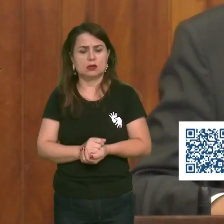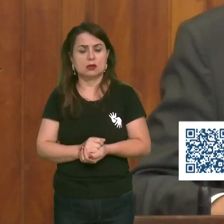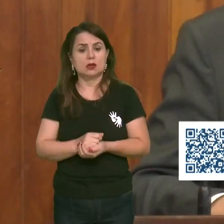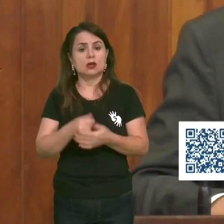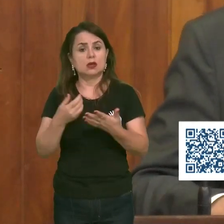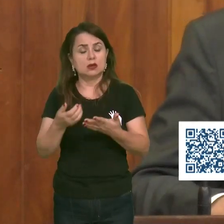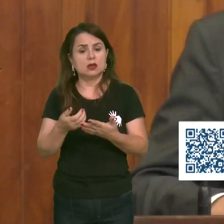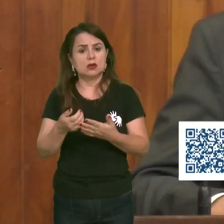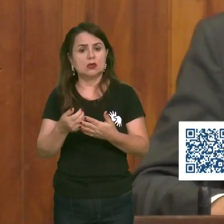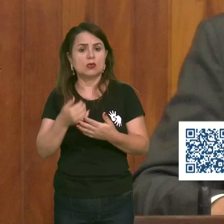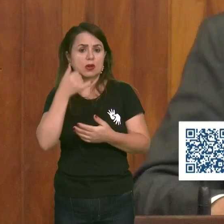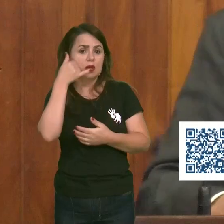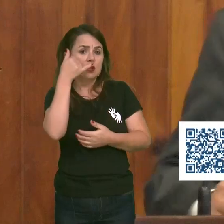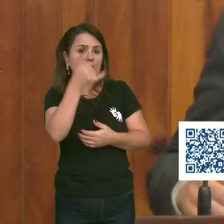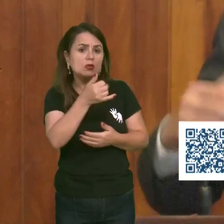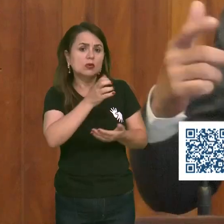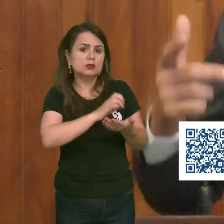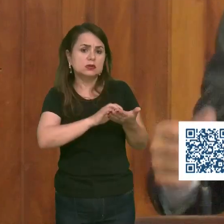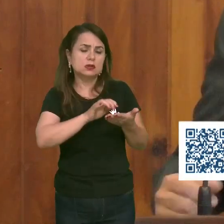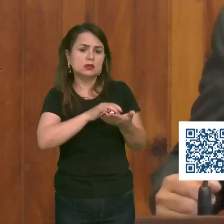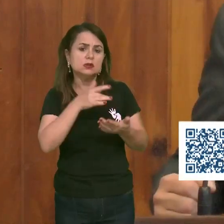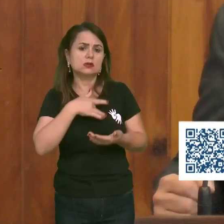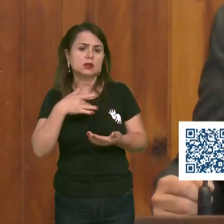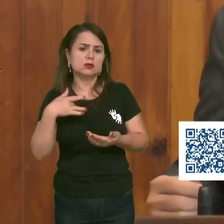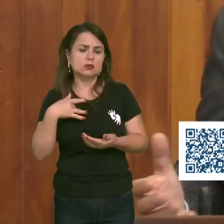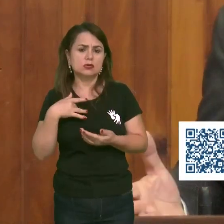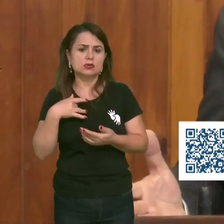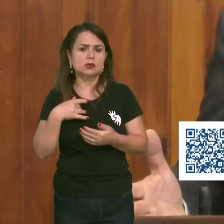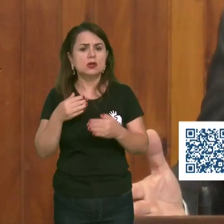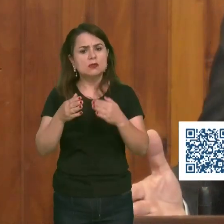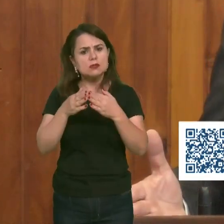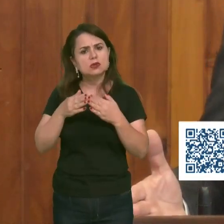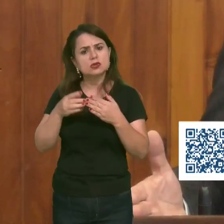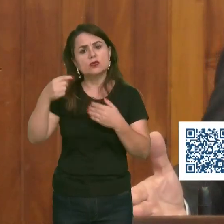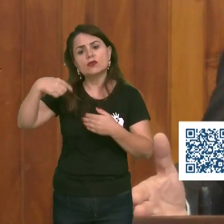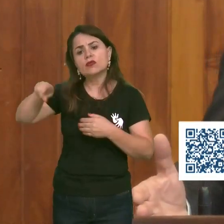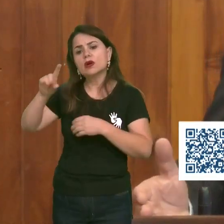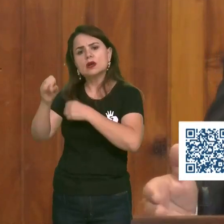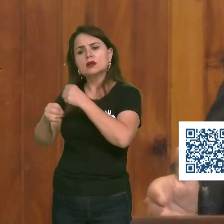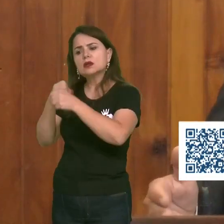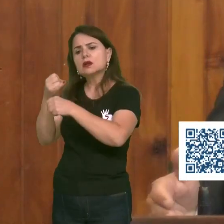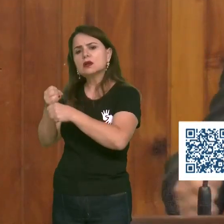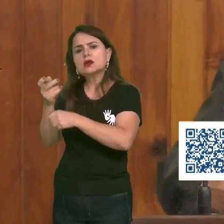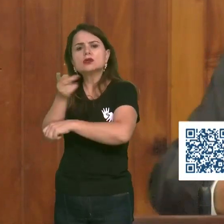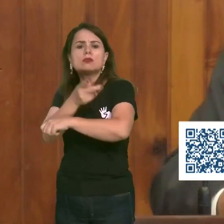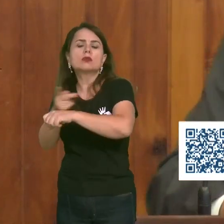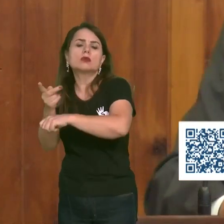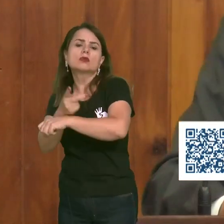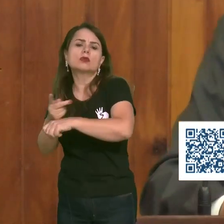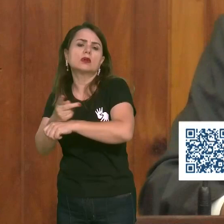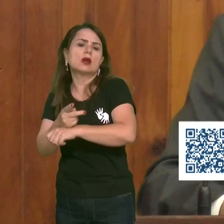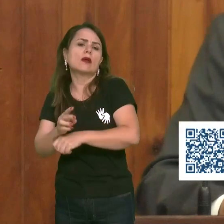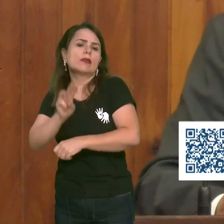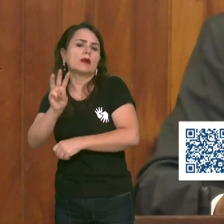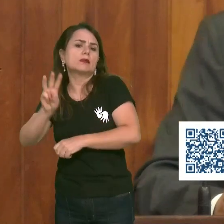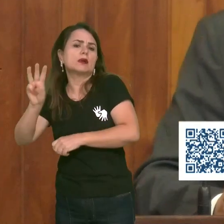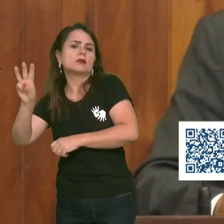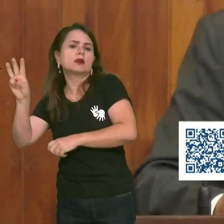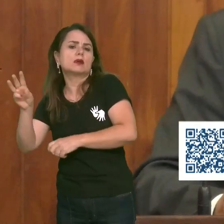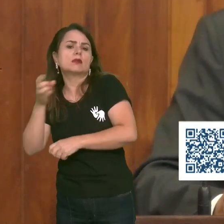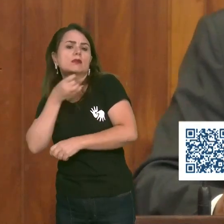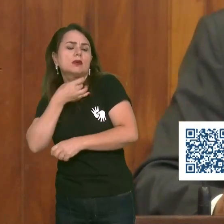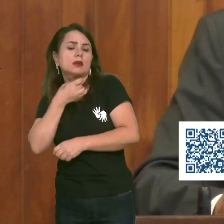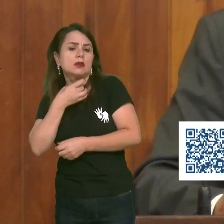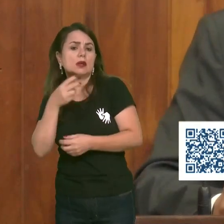Transparência para ver qual remédio são absurdo absurdo disse que remédios